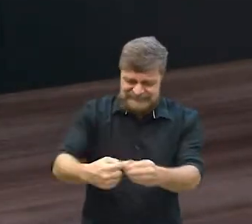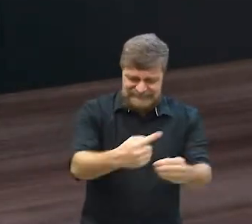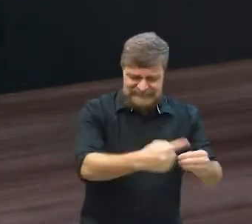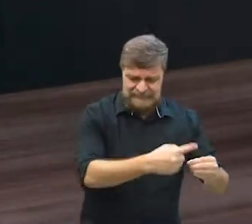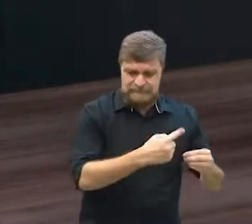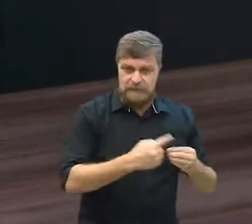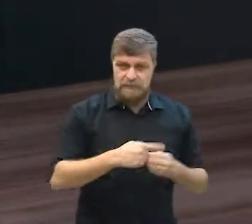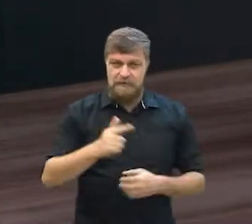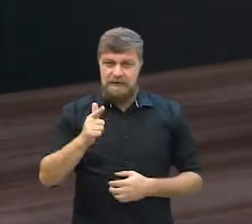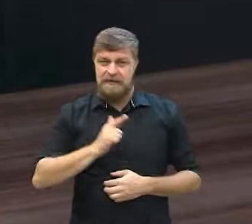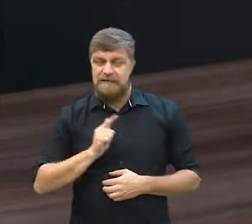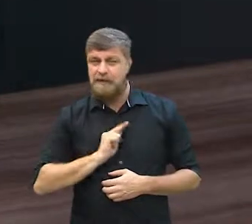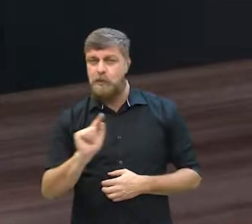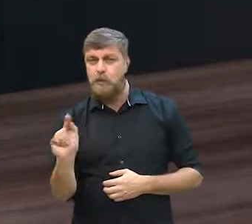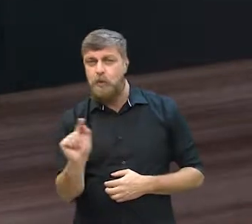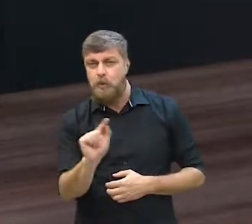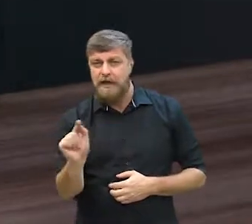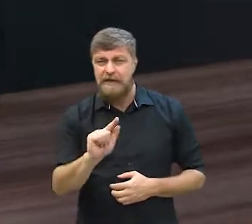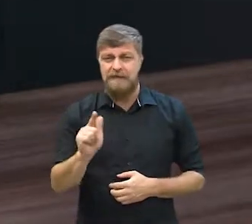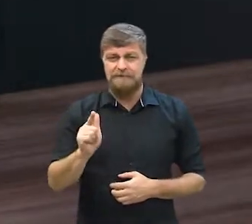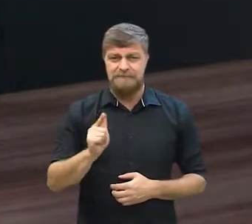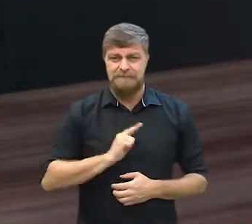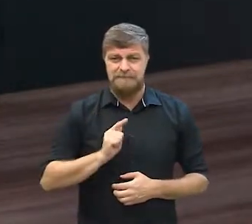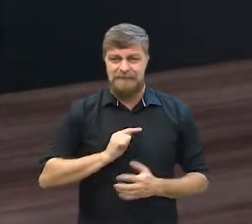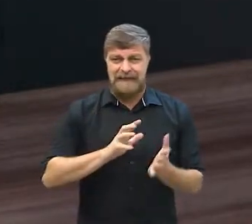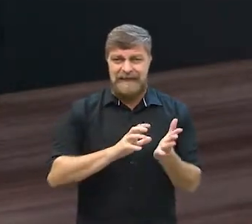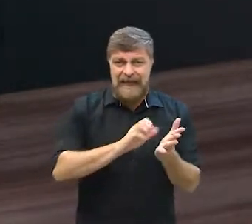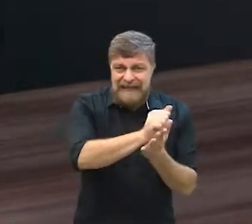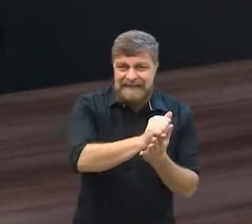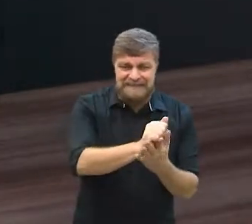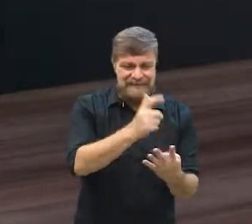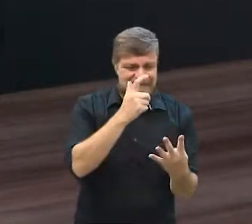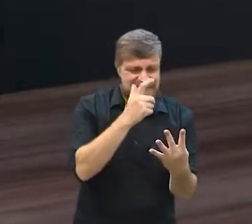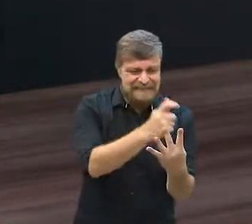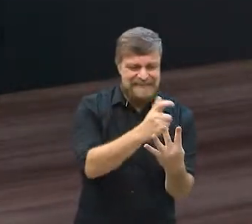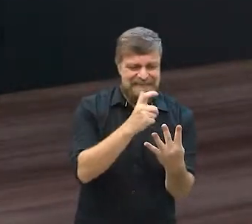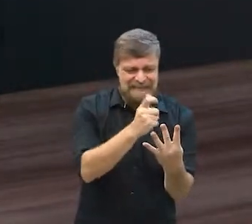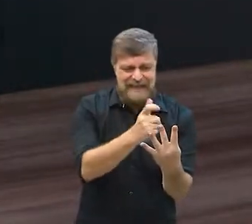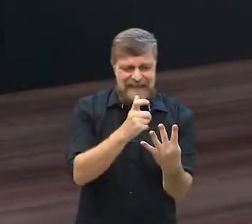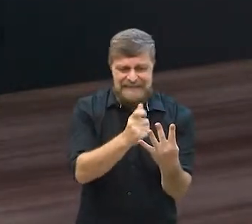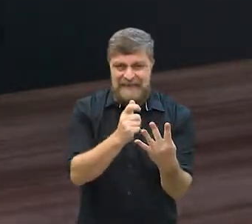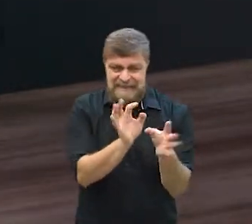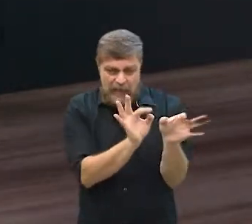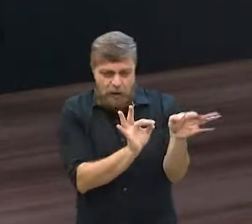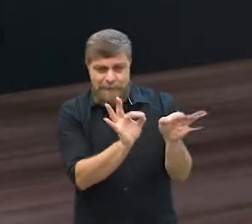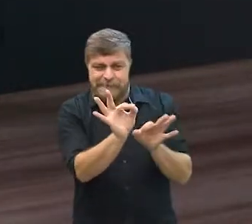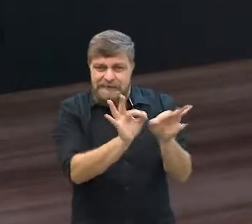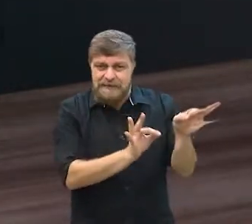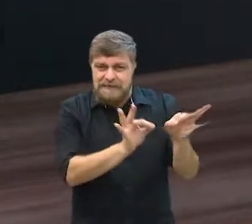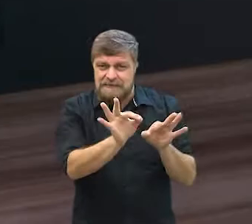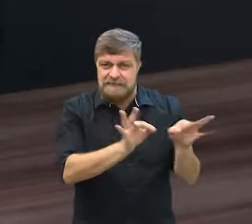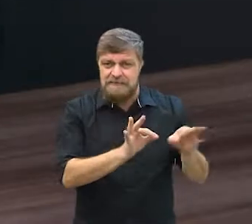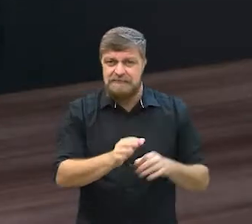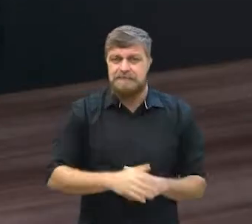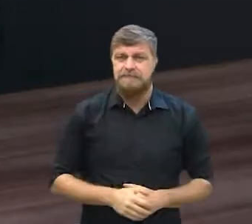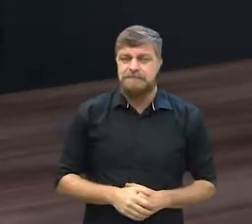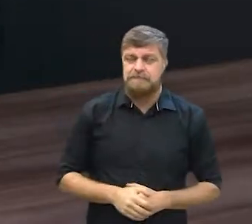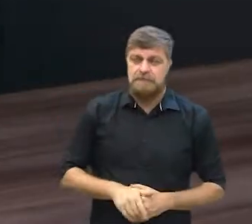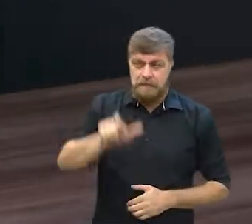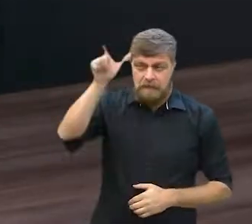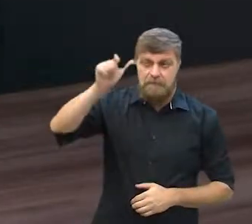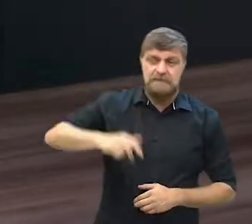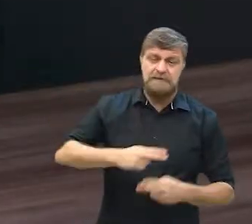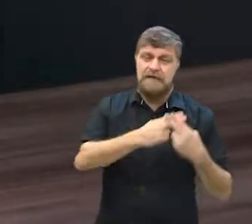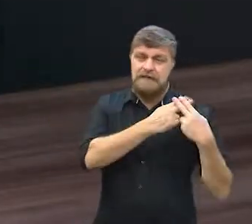municípios têm, que é a questão do cadastramento, que é a Então, da organização e agendamento